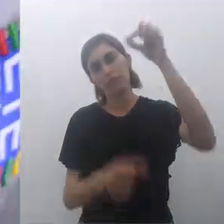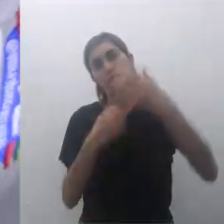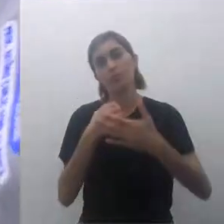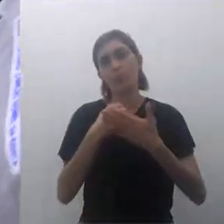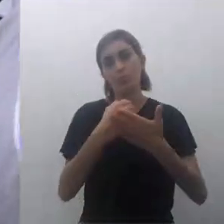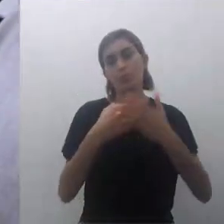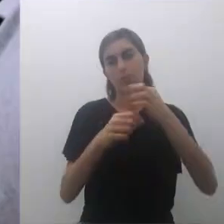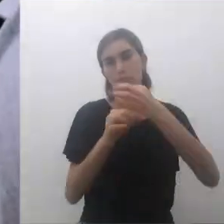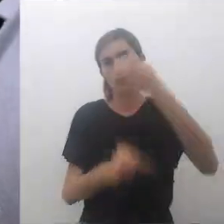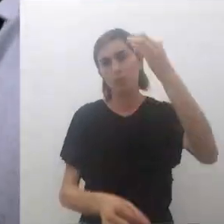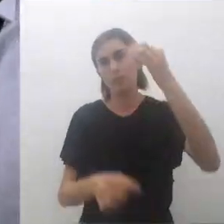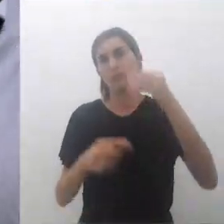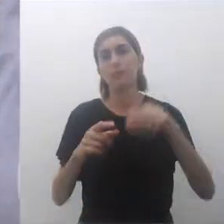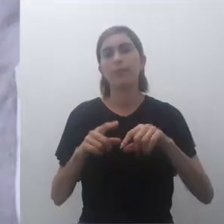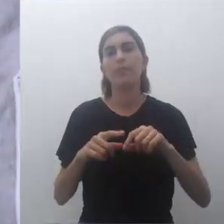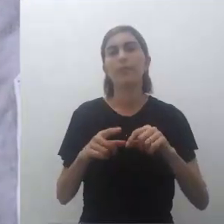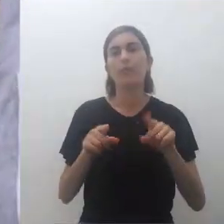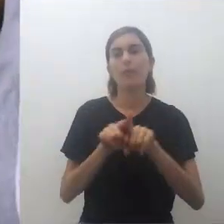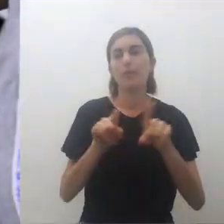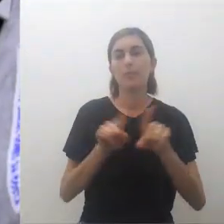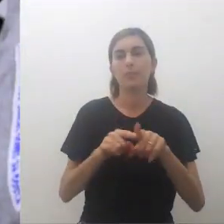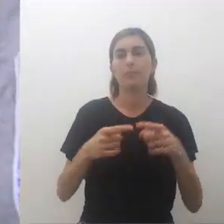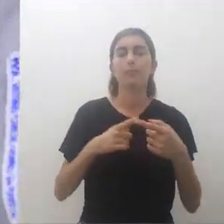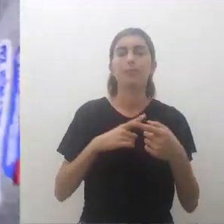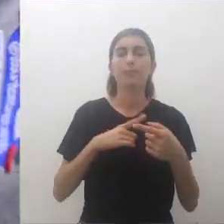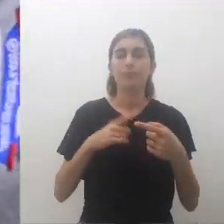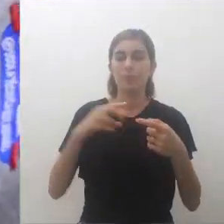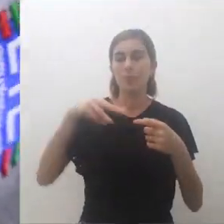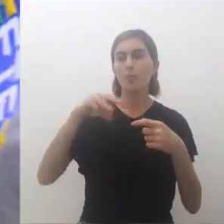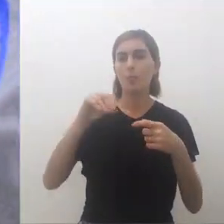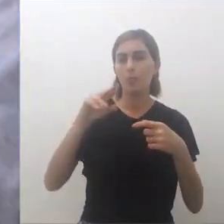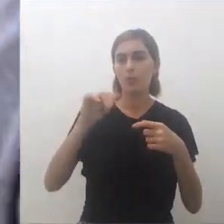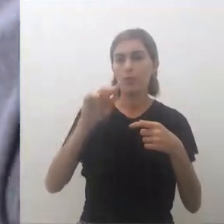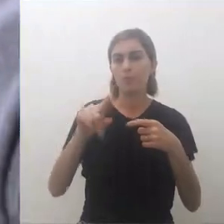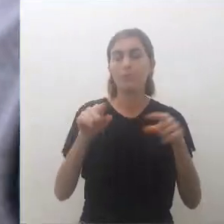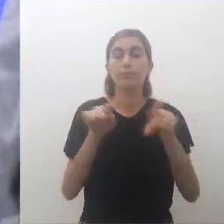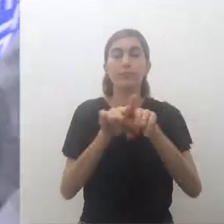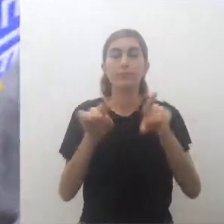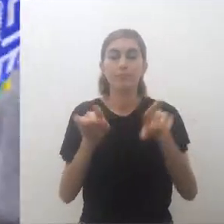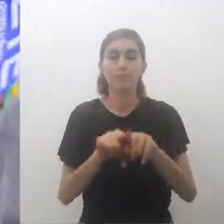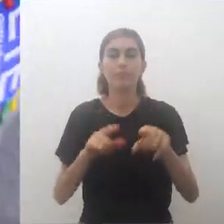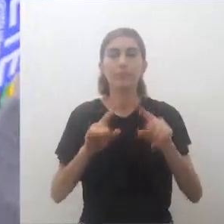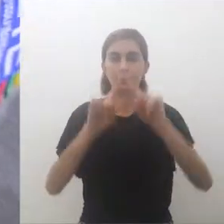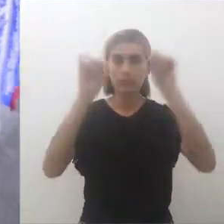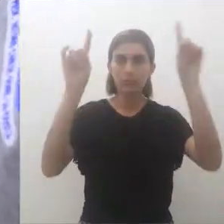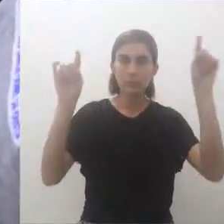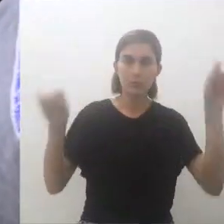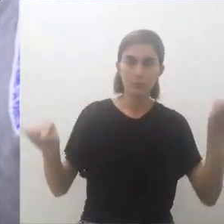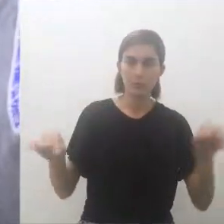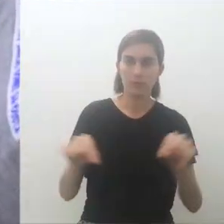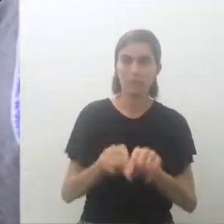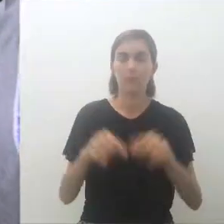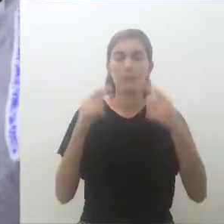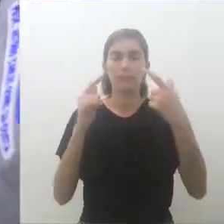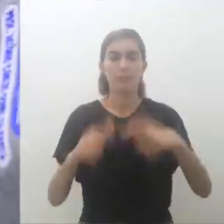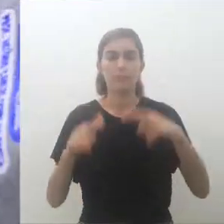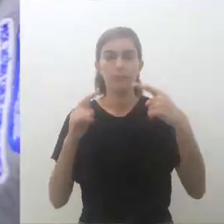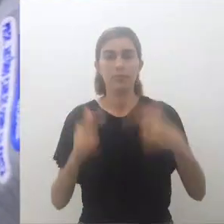suporte do material, do móvel, e que também enquadra o